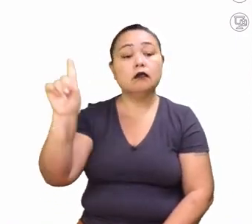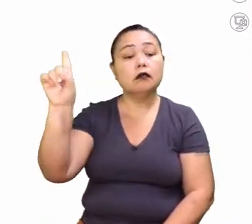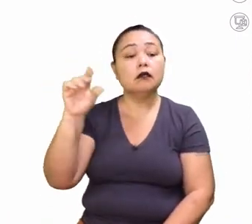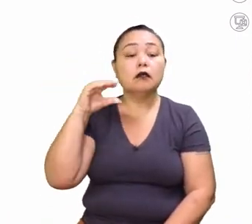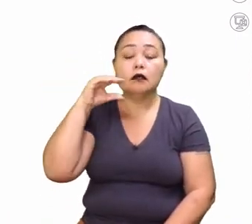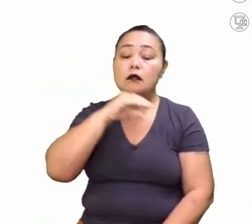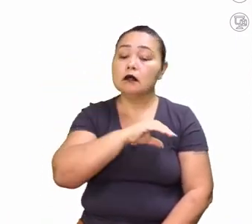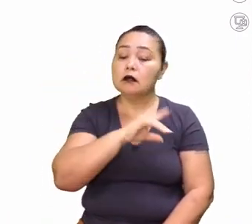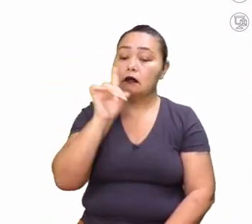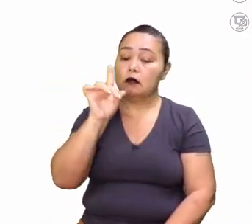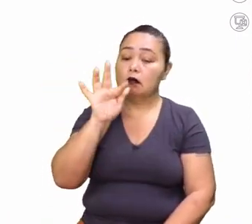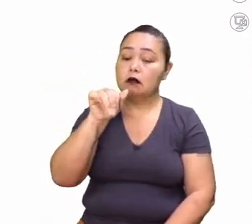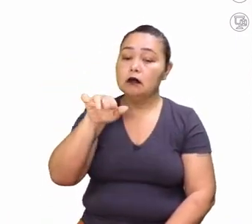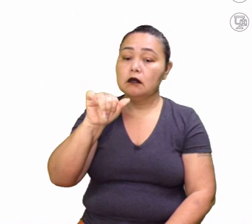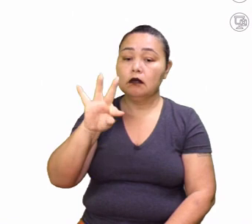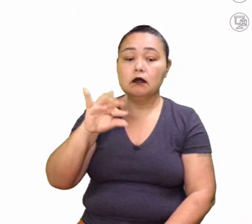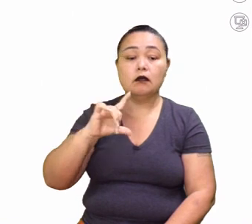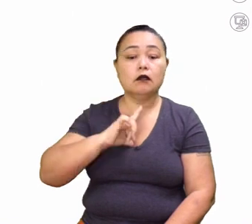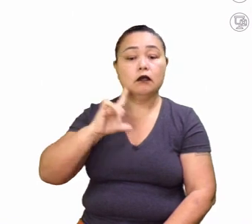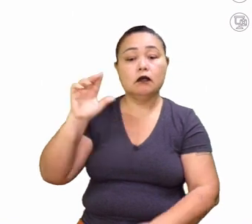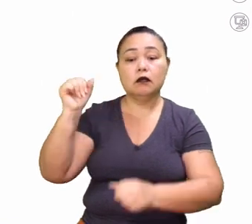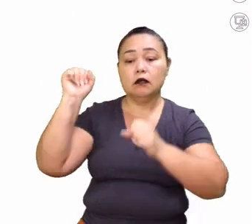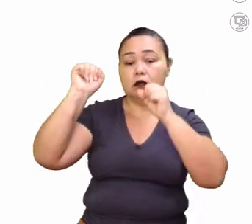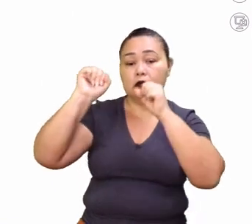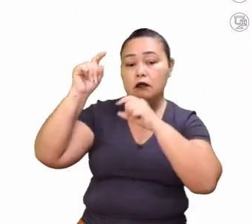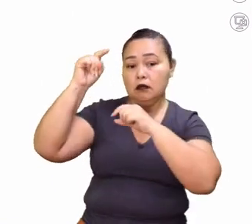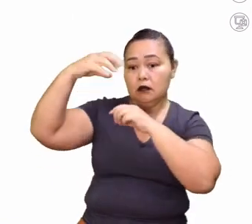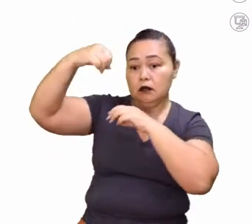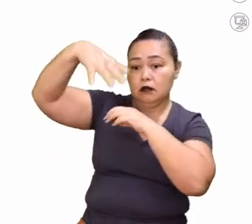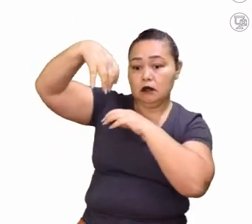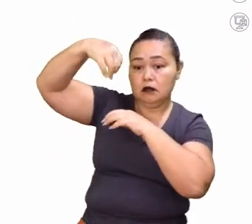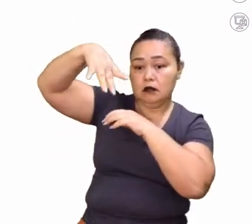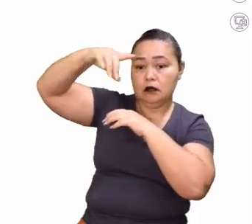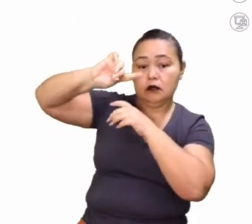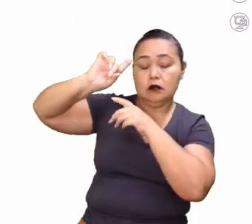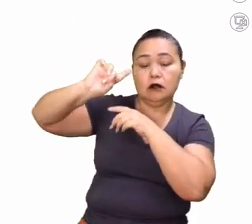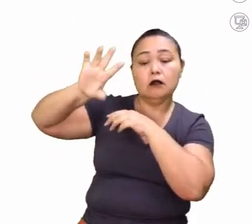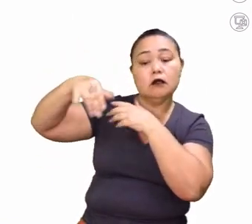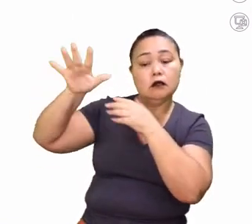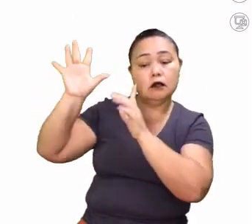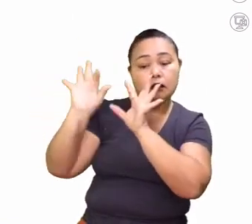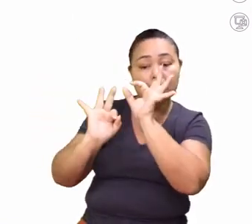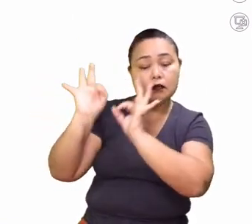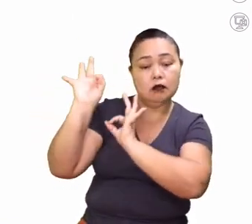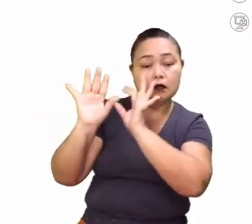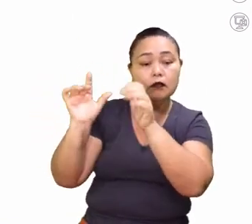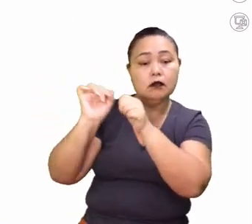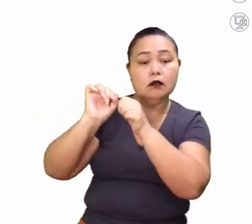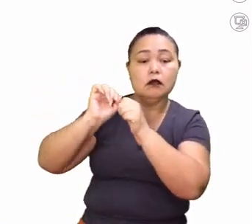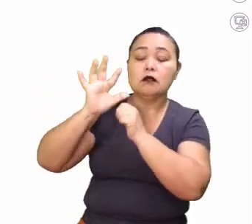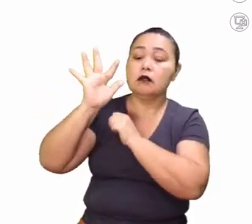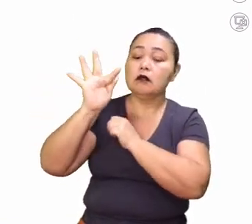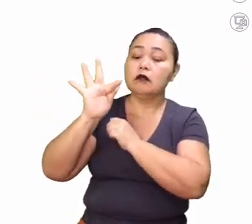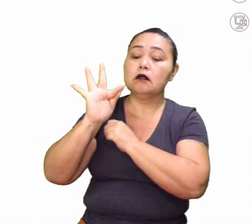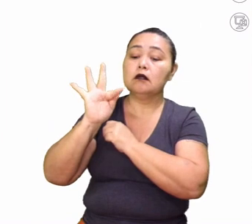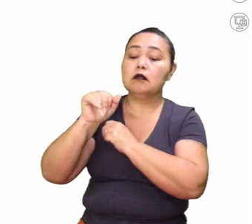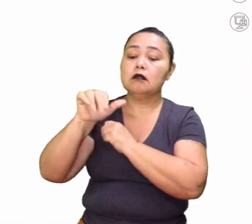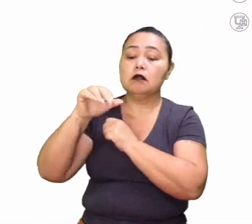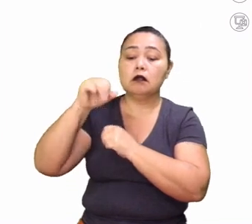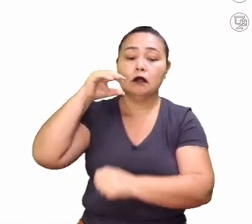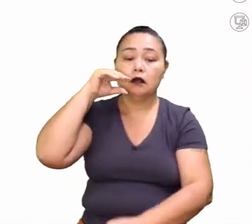quente esquema para representação de uma máquina térmica só o esquema não é assim claro né a fonte quente dentro